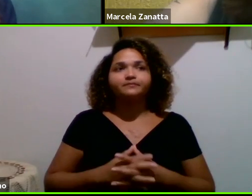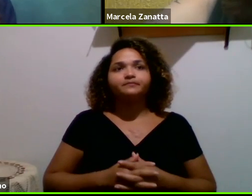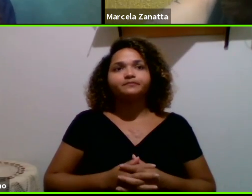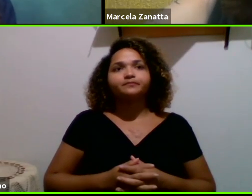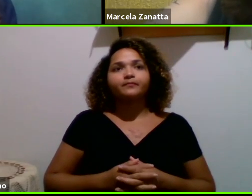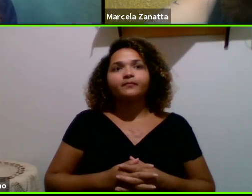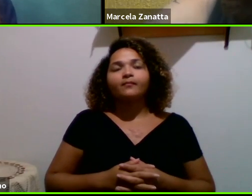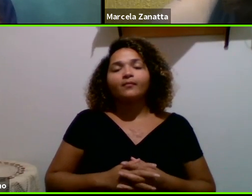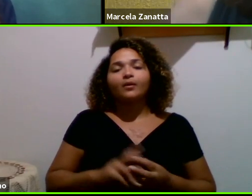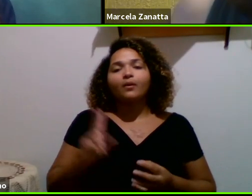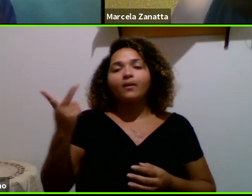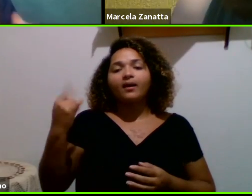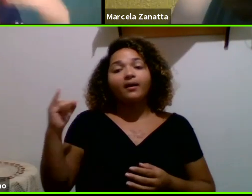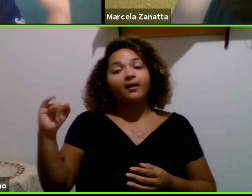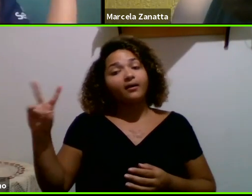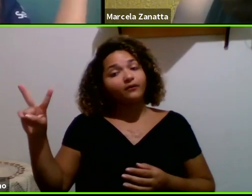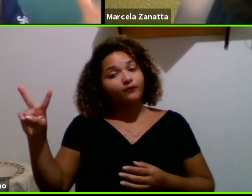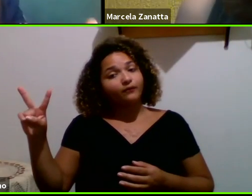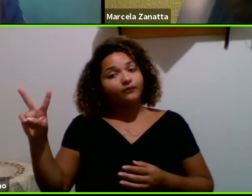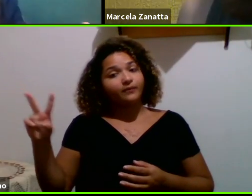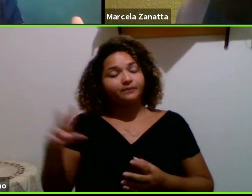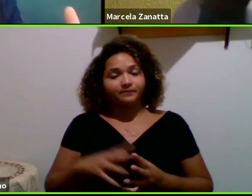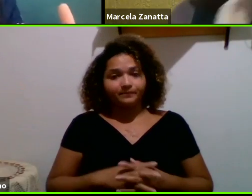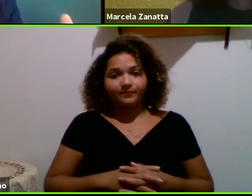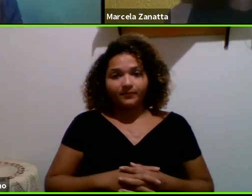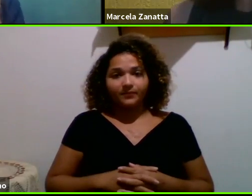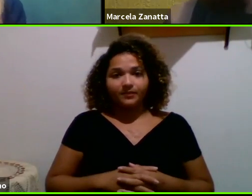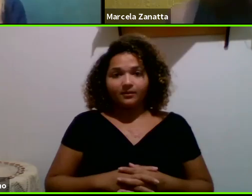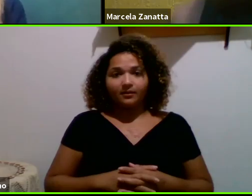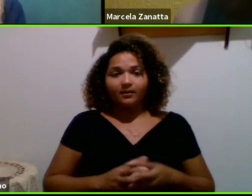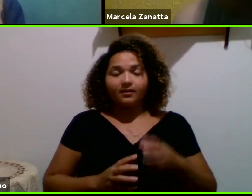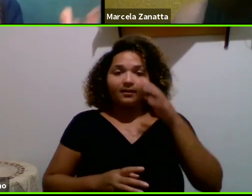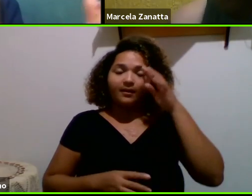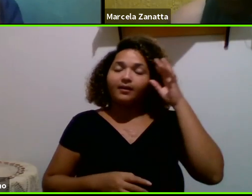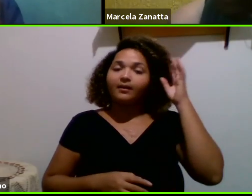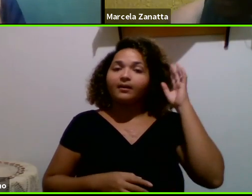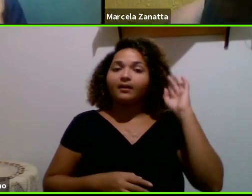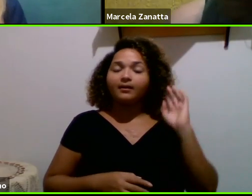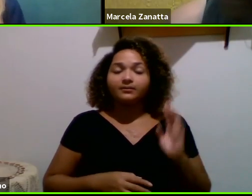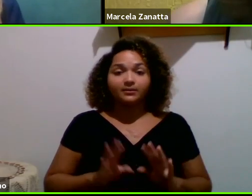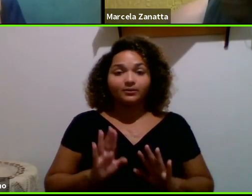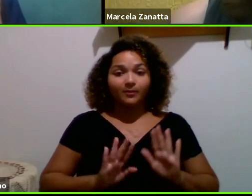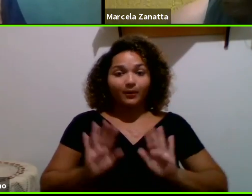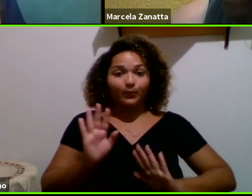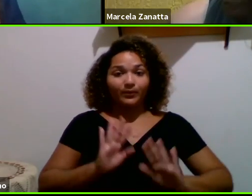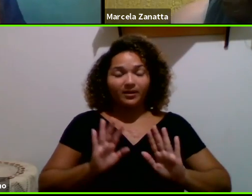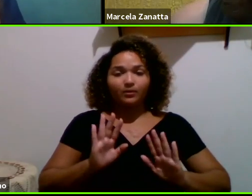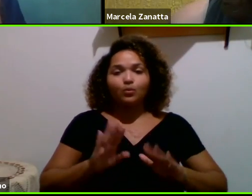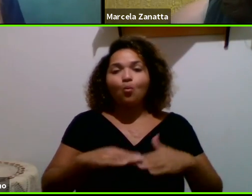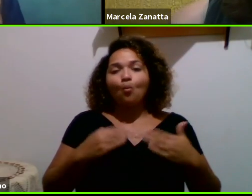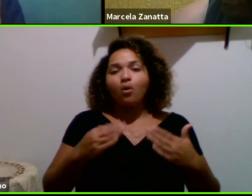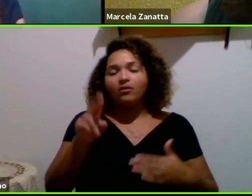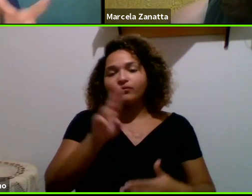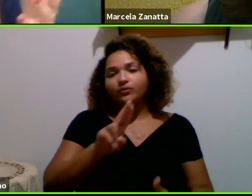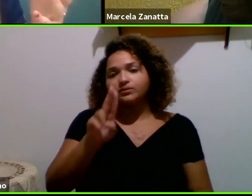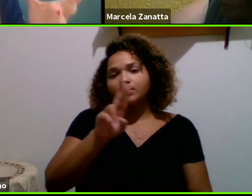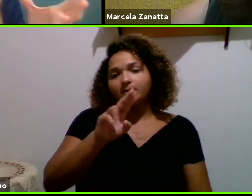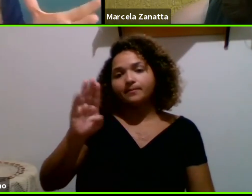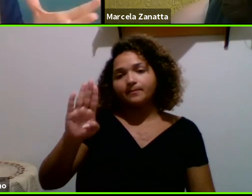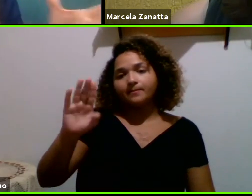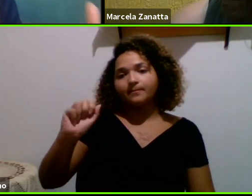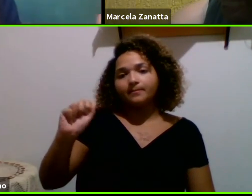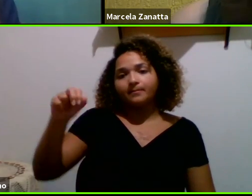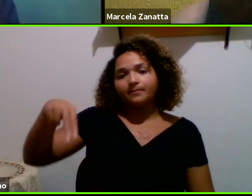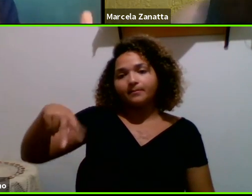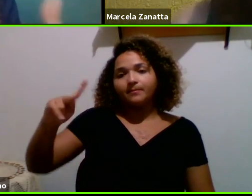contraindicações para uso de banheira, tá bom, gente? A gente usa a água como terapia, mas a gente pode usar a imersão, porque os estudos,